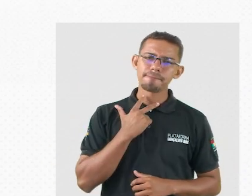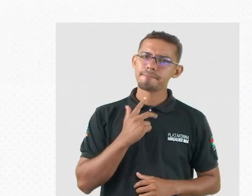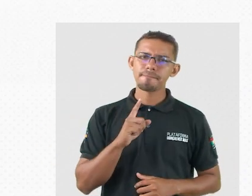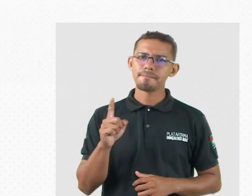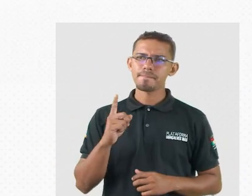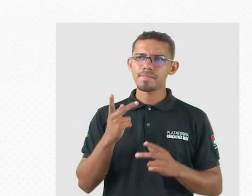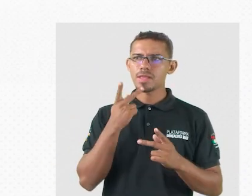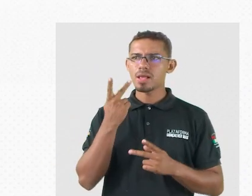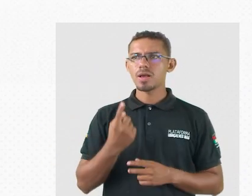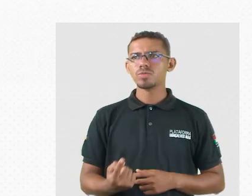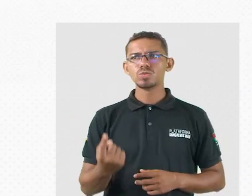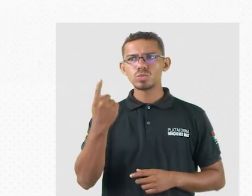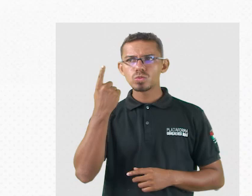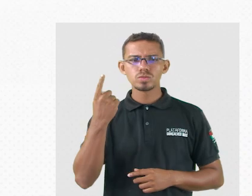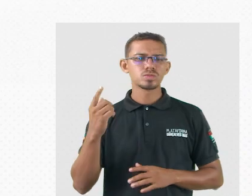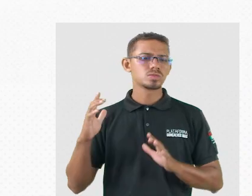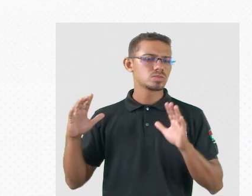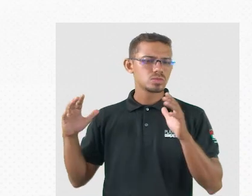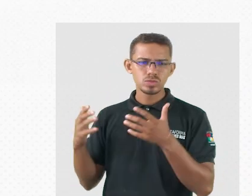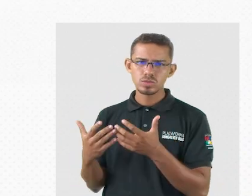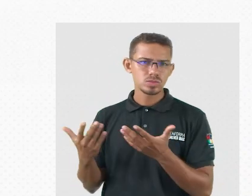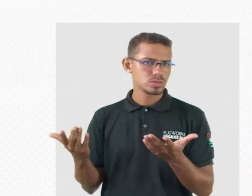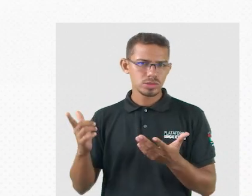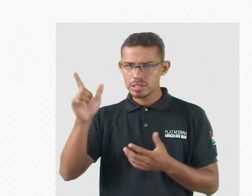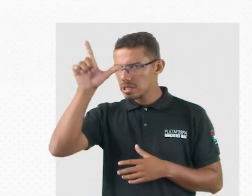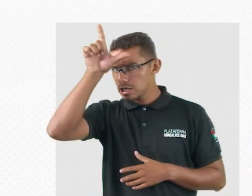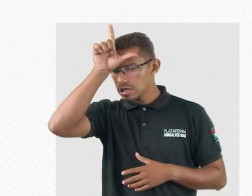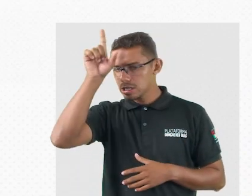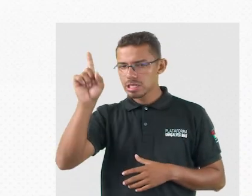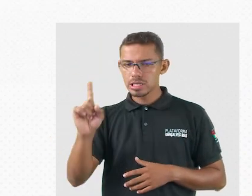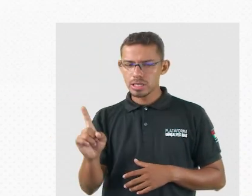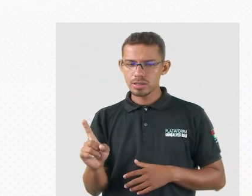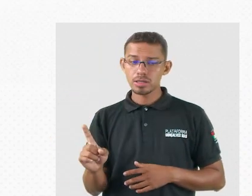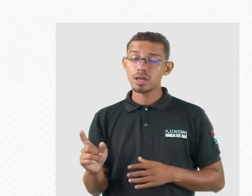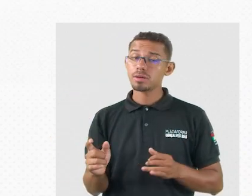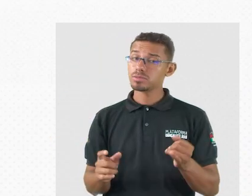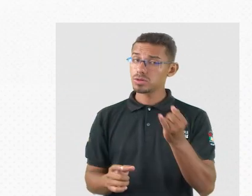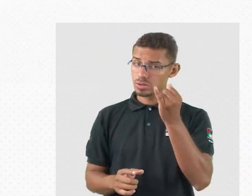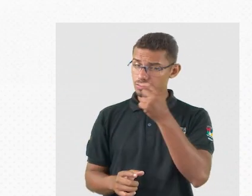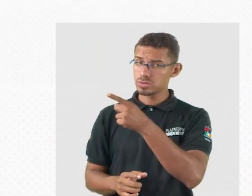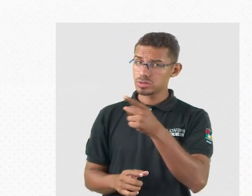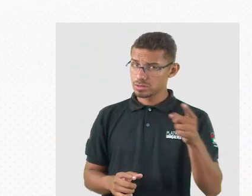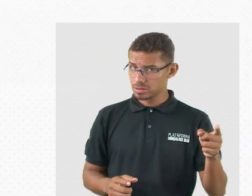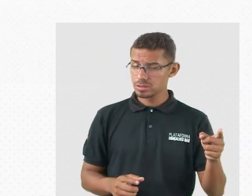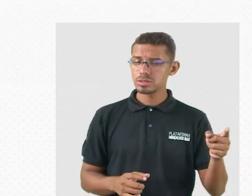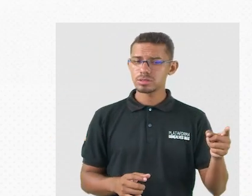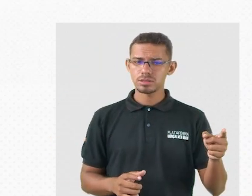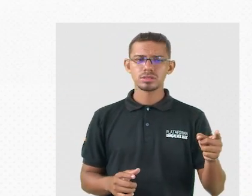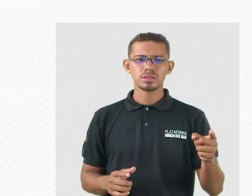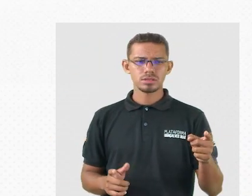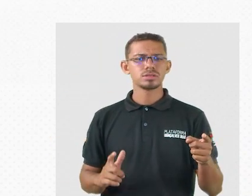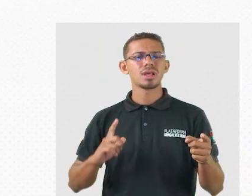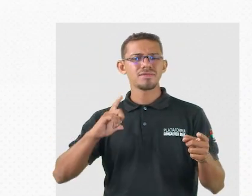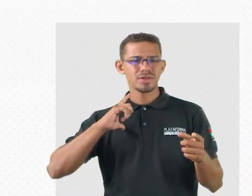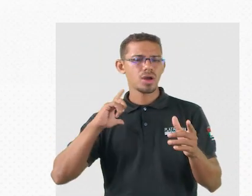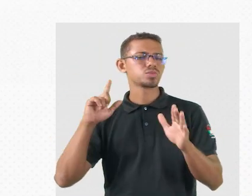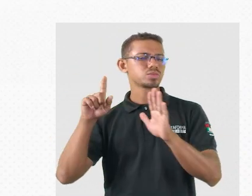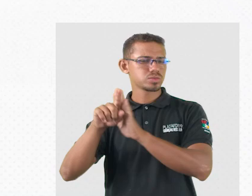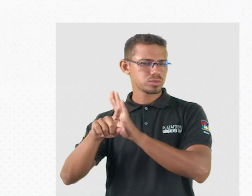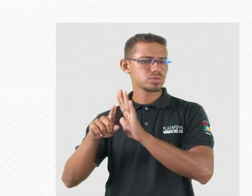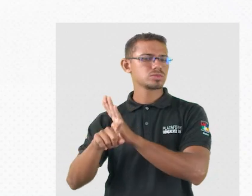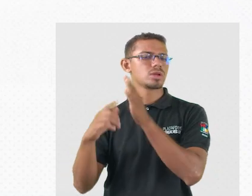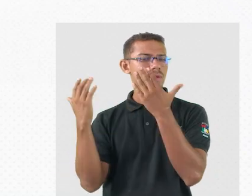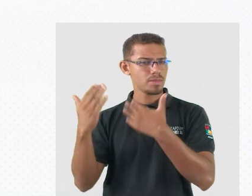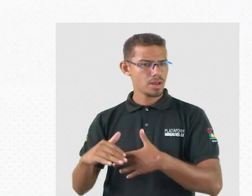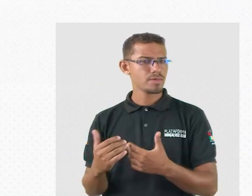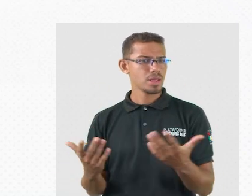que existiu somente um líder na balaiada. É muito importante isso, gente, porque já houve algumas questões de prova